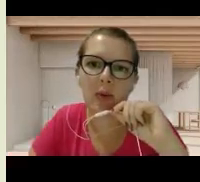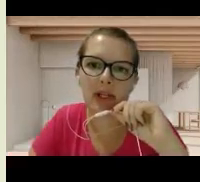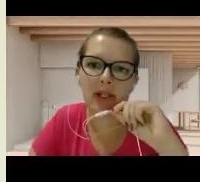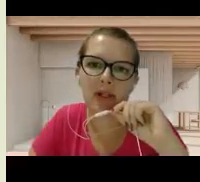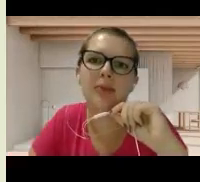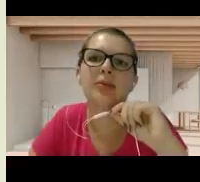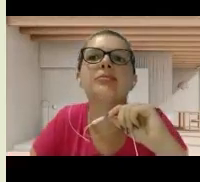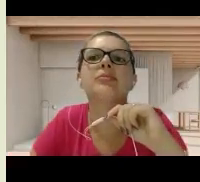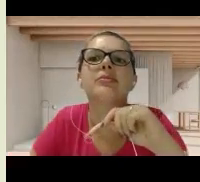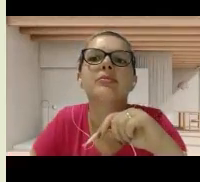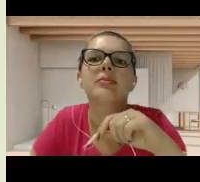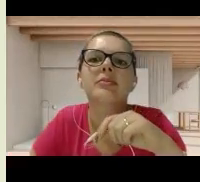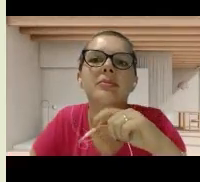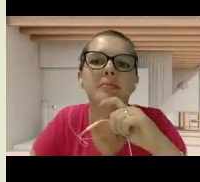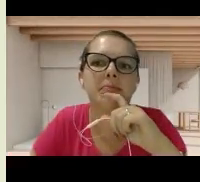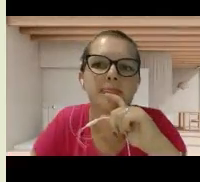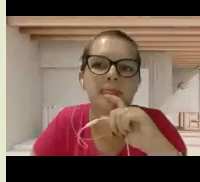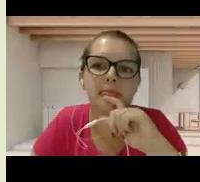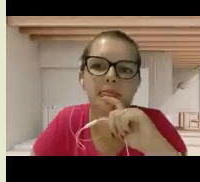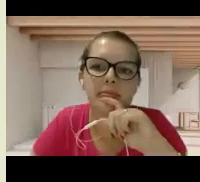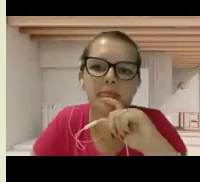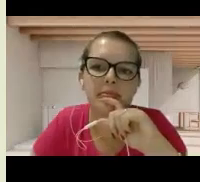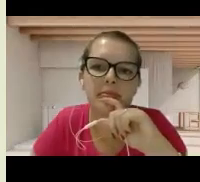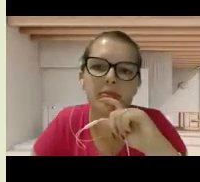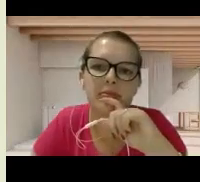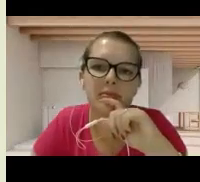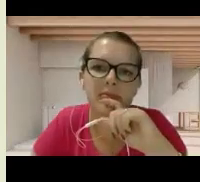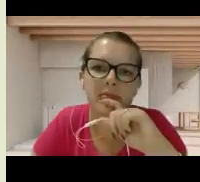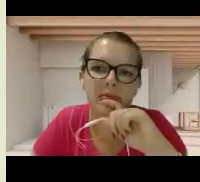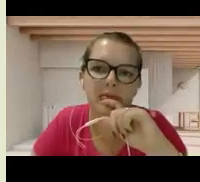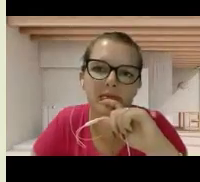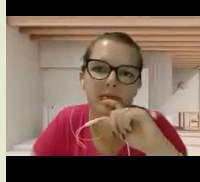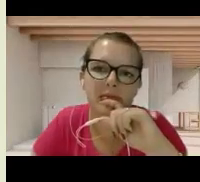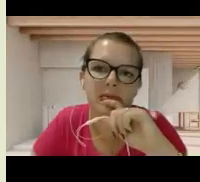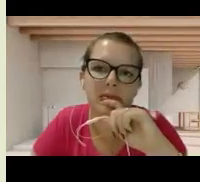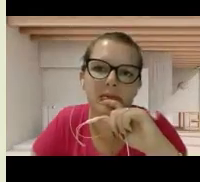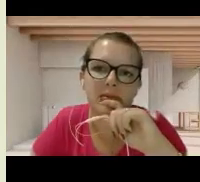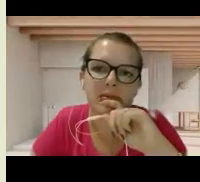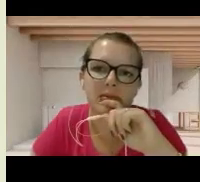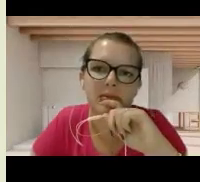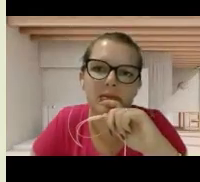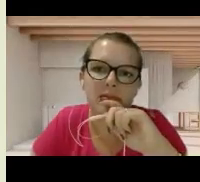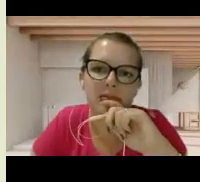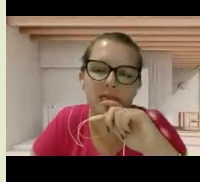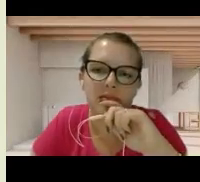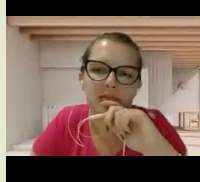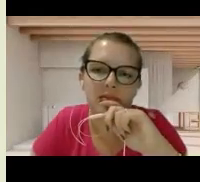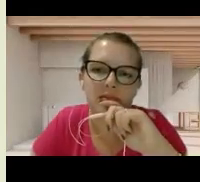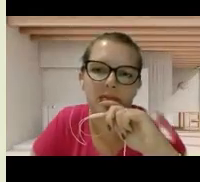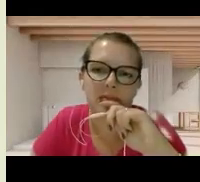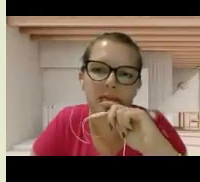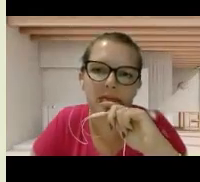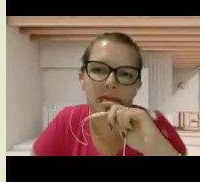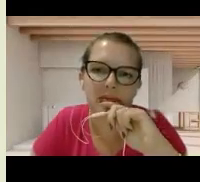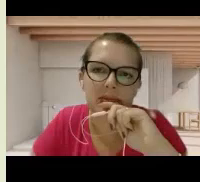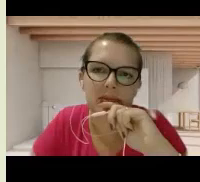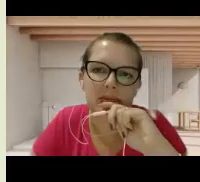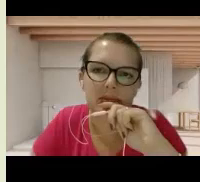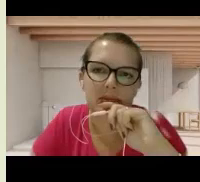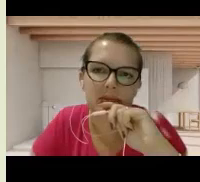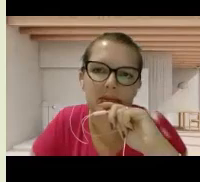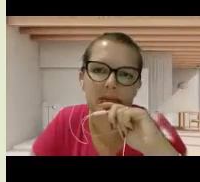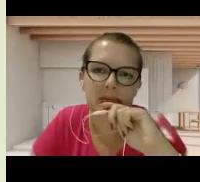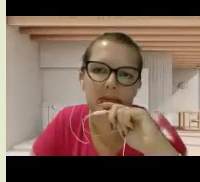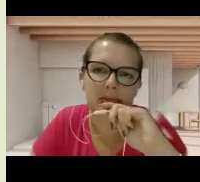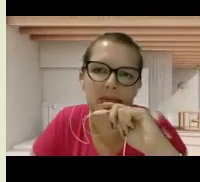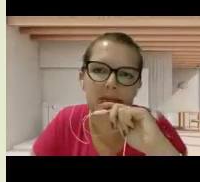Existe no Brasil? Tem bastante. Tem bastante. Muitas delas estão dependendo de